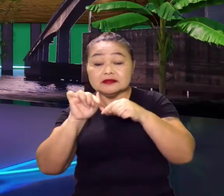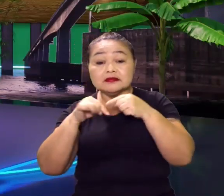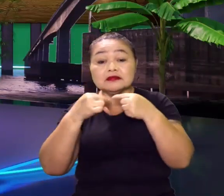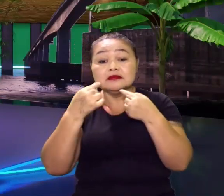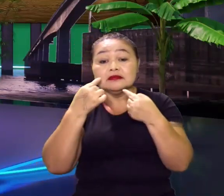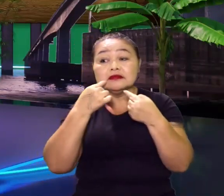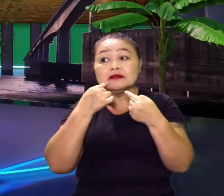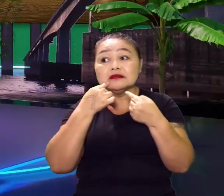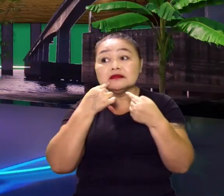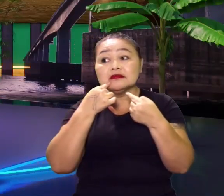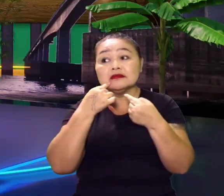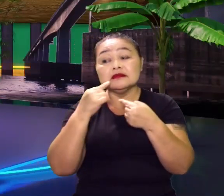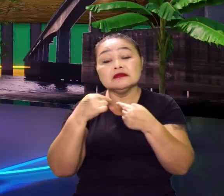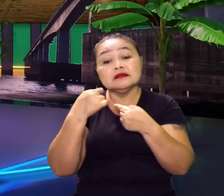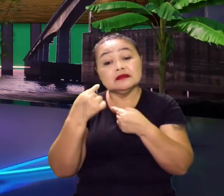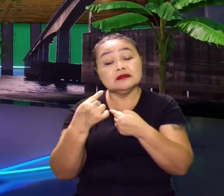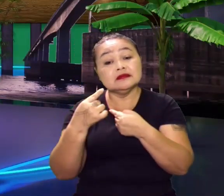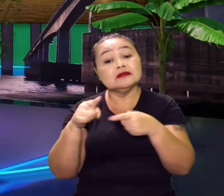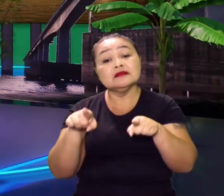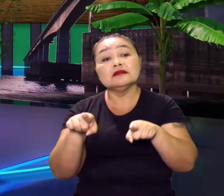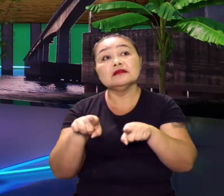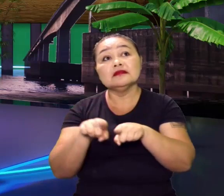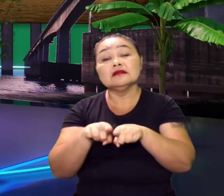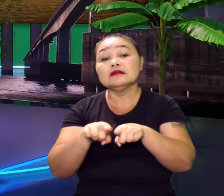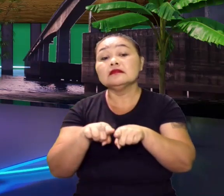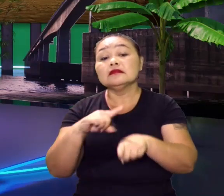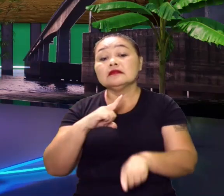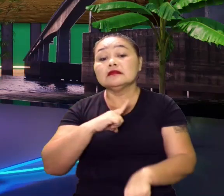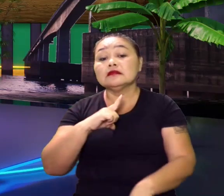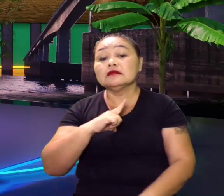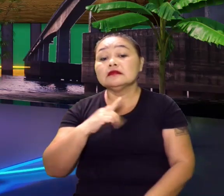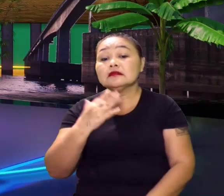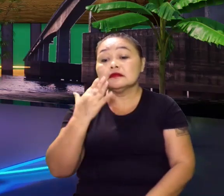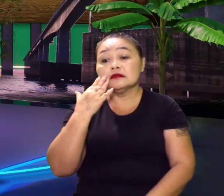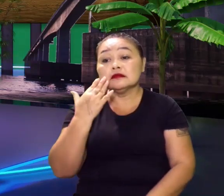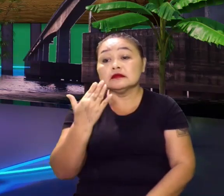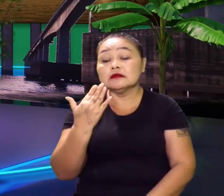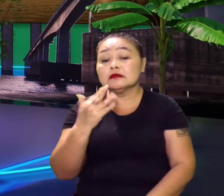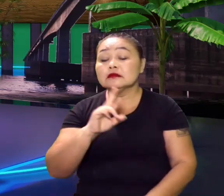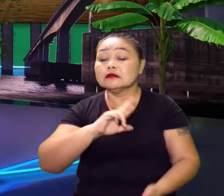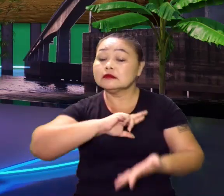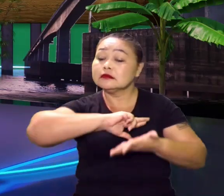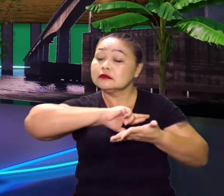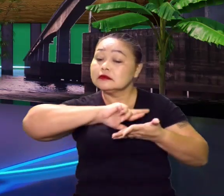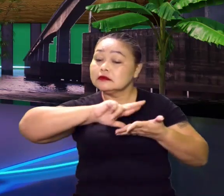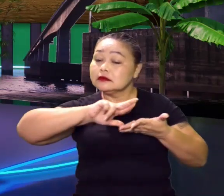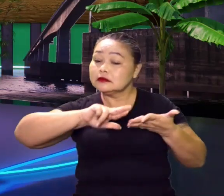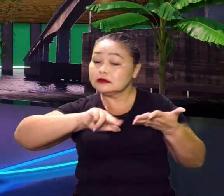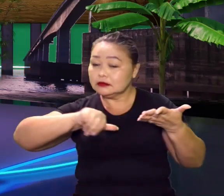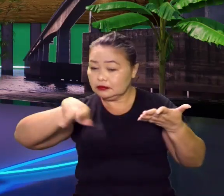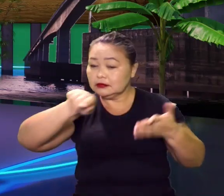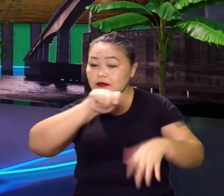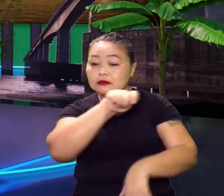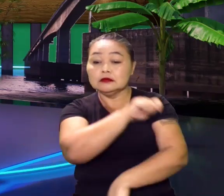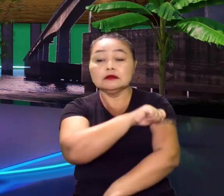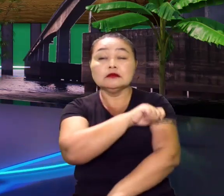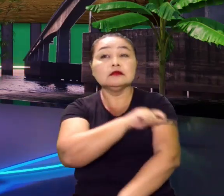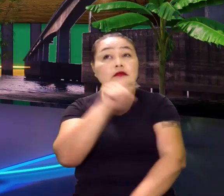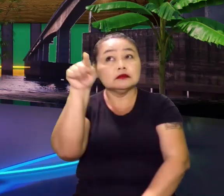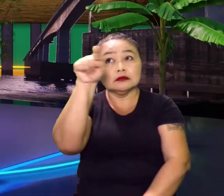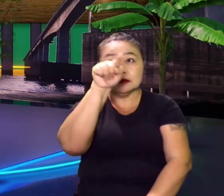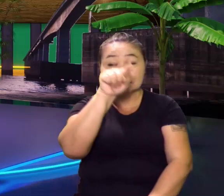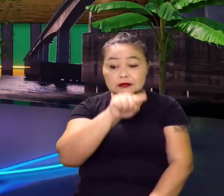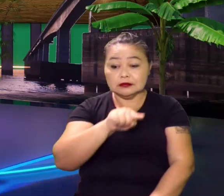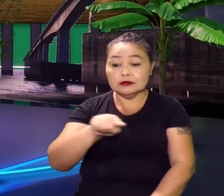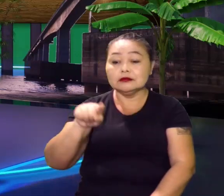um caso que o aluno também tem que ver que nós temos vários alunos em vários lugares de Rondônia